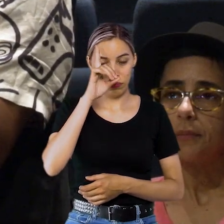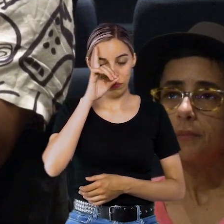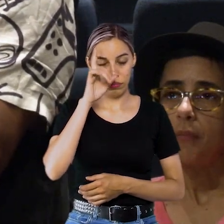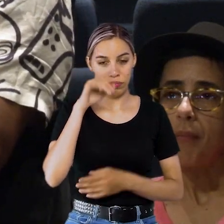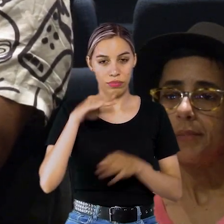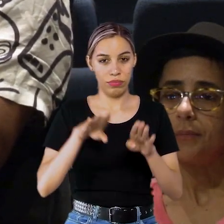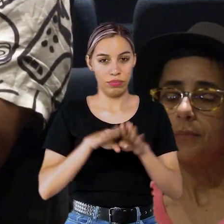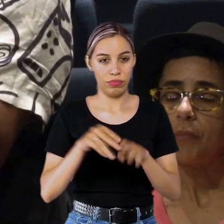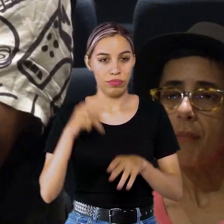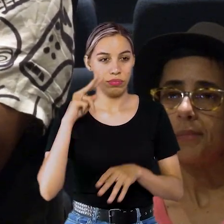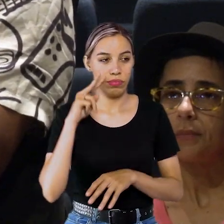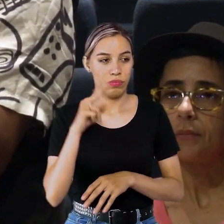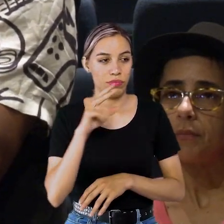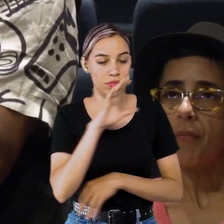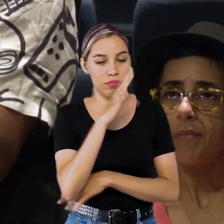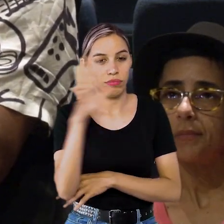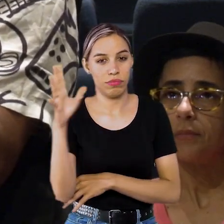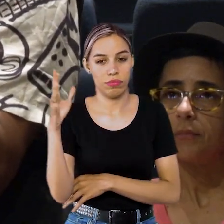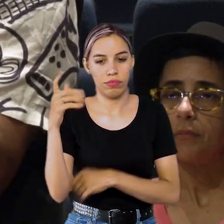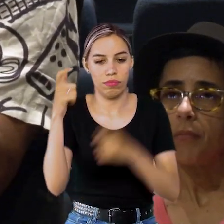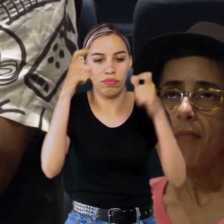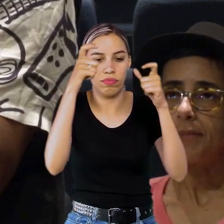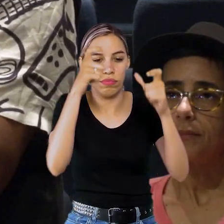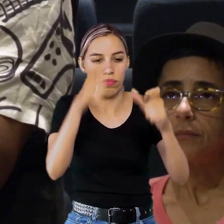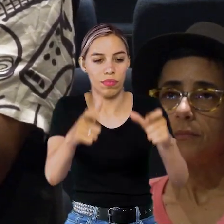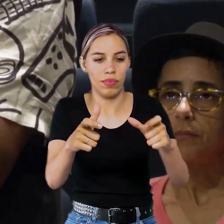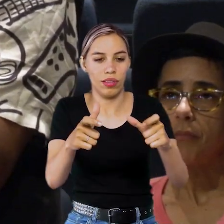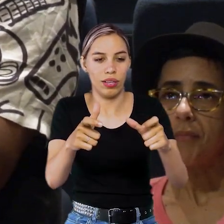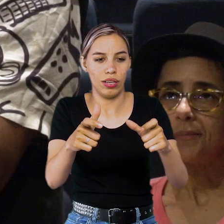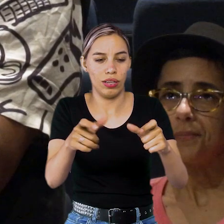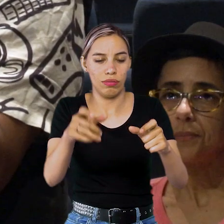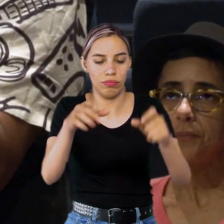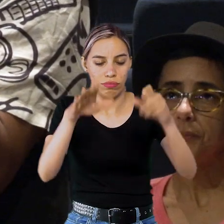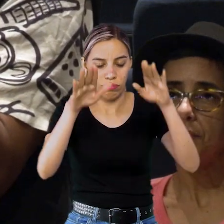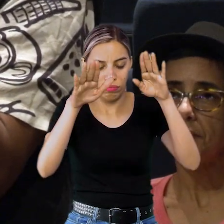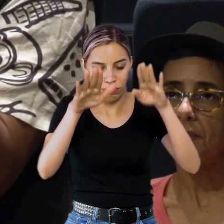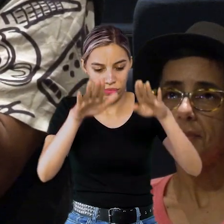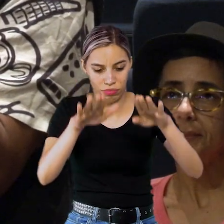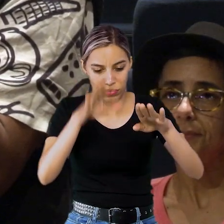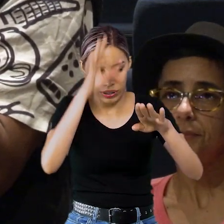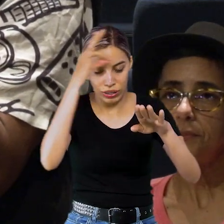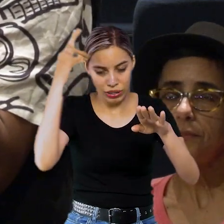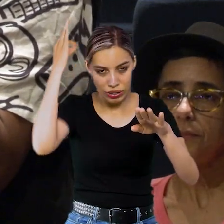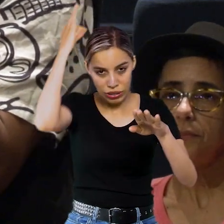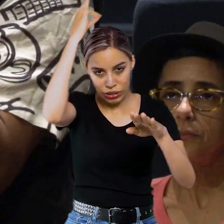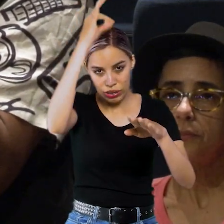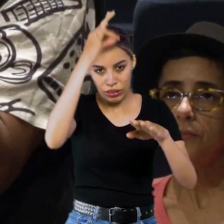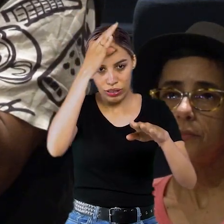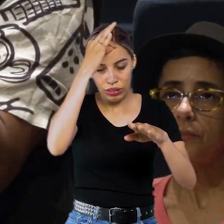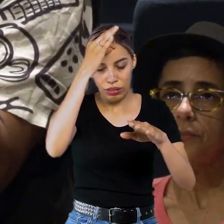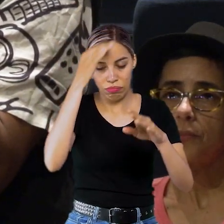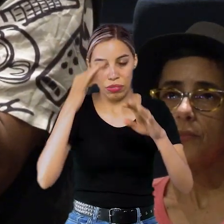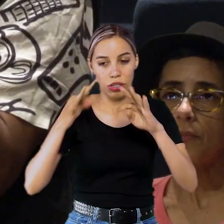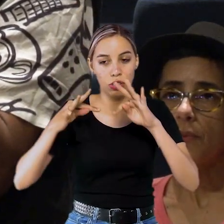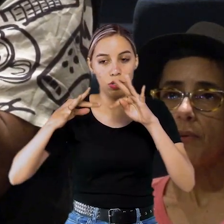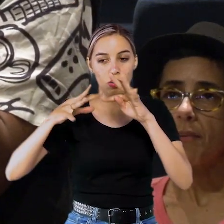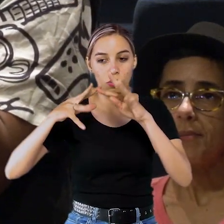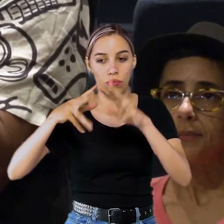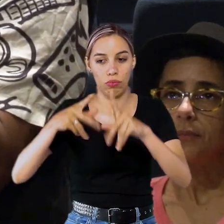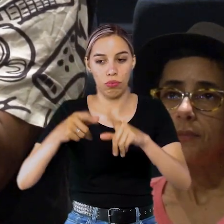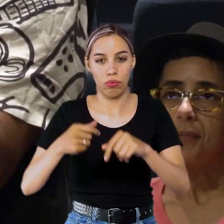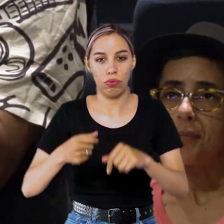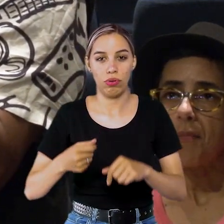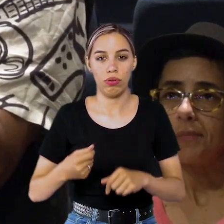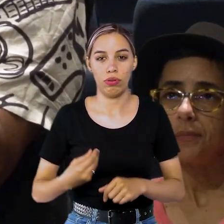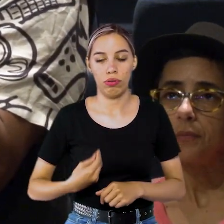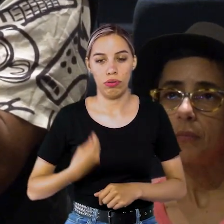ver as matas como um santuário sagrado, onde todos se envolvem,